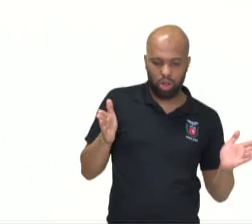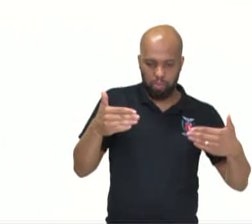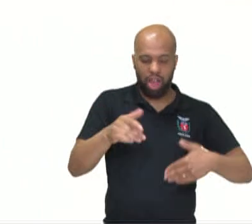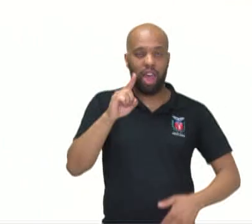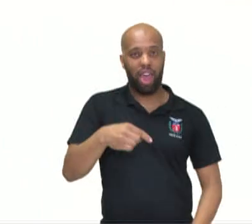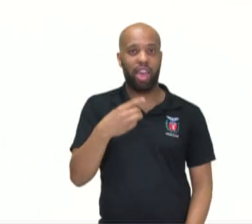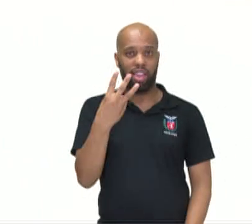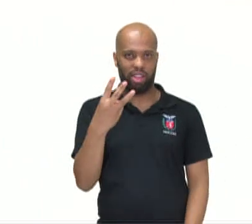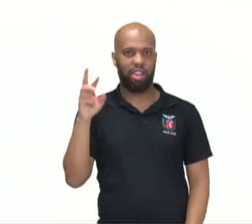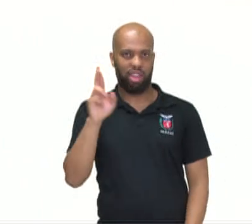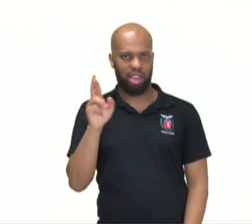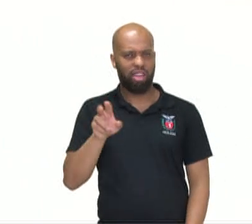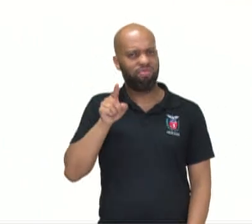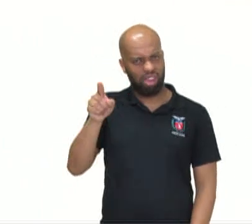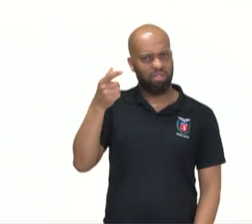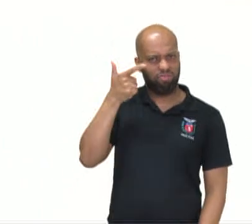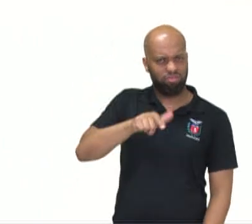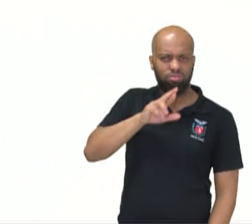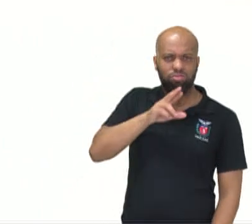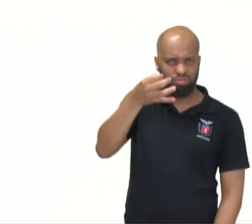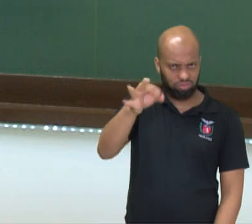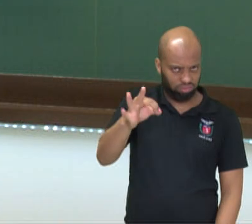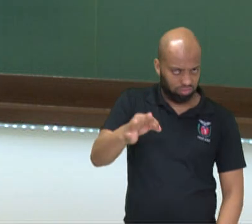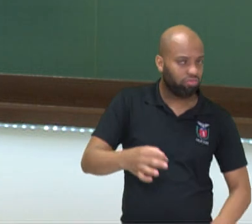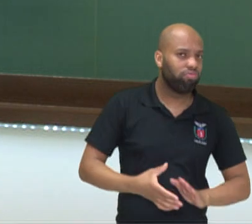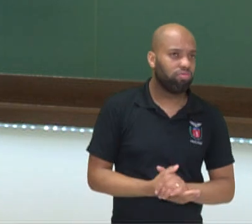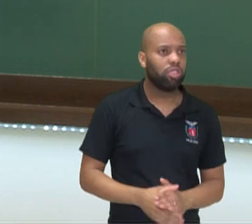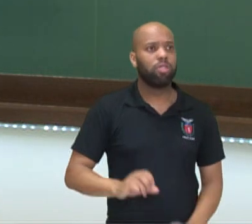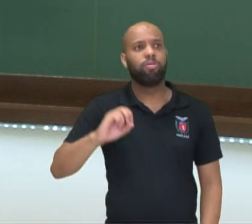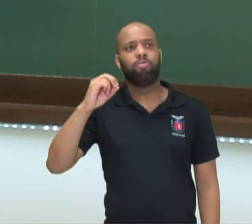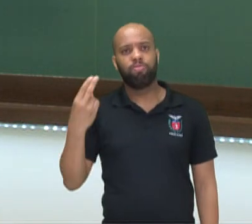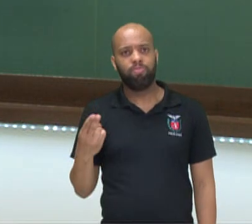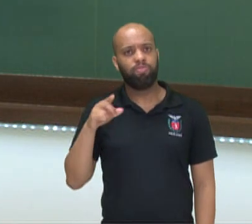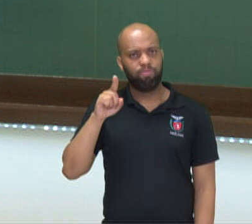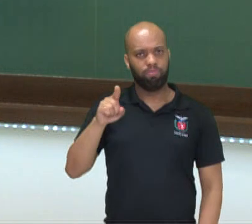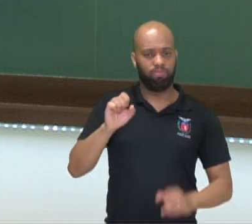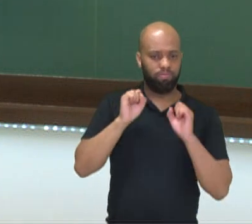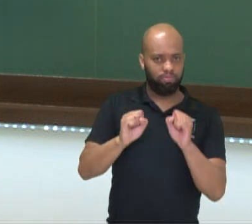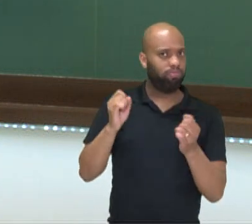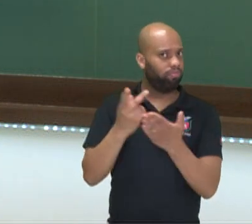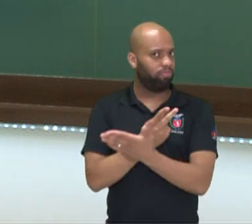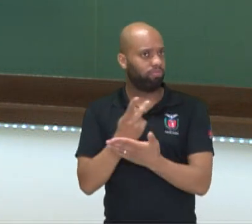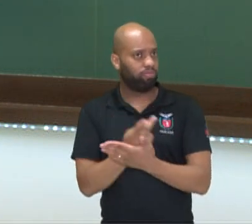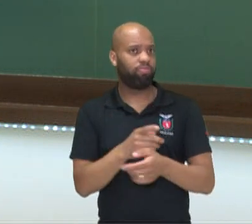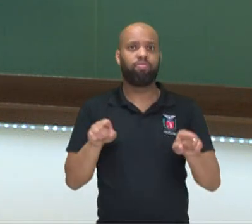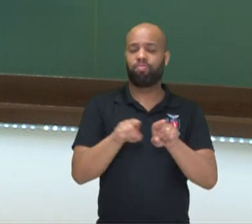reais. Denis poderia estar certo? Ou Denis poderia estar errado?